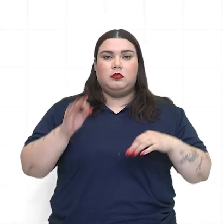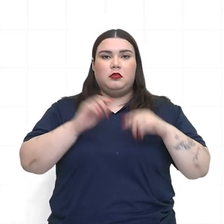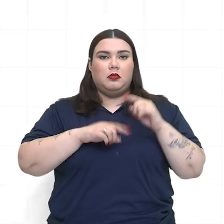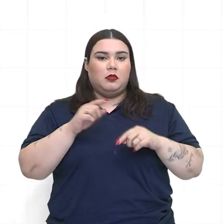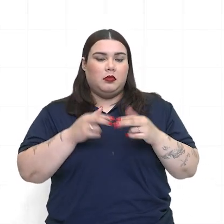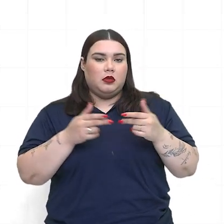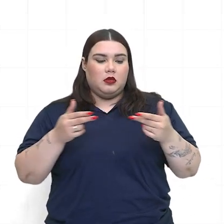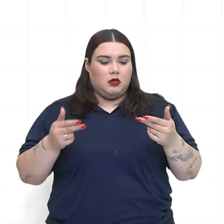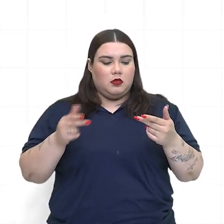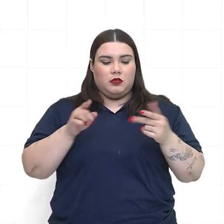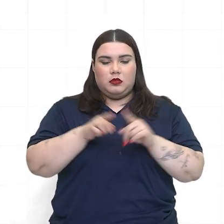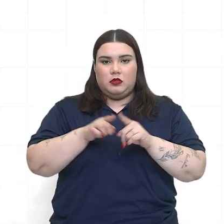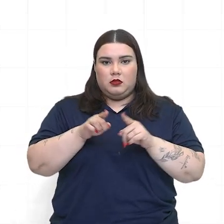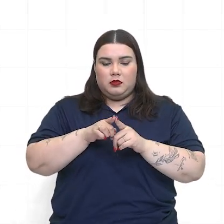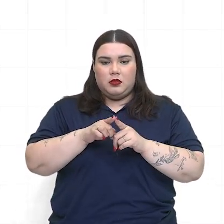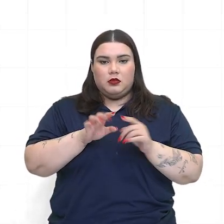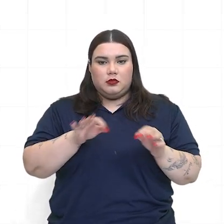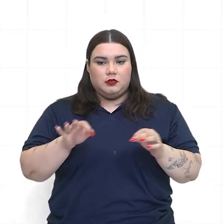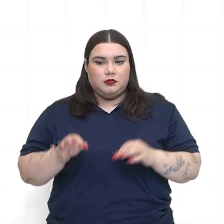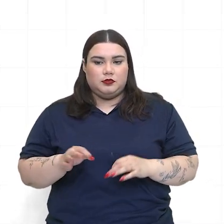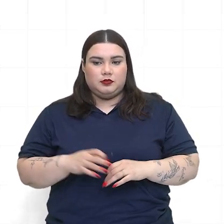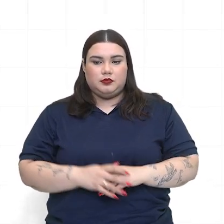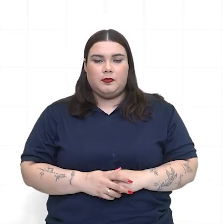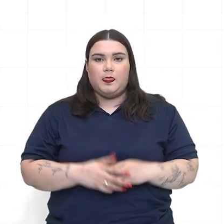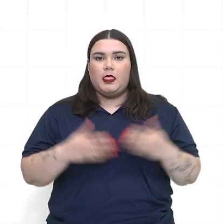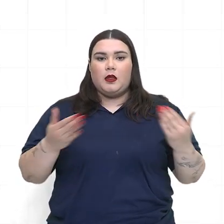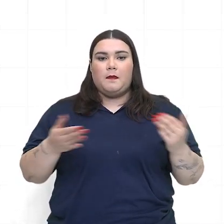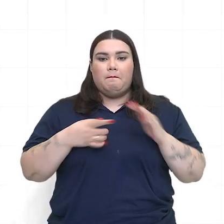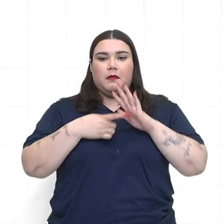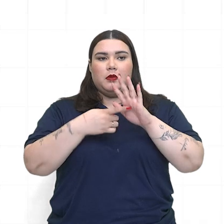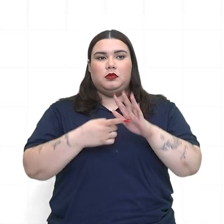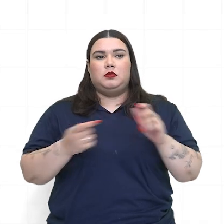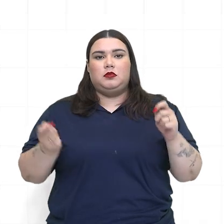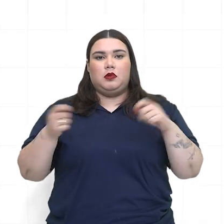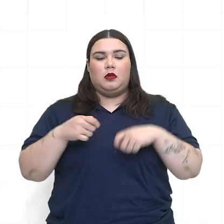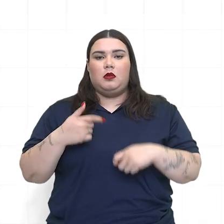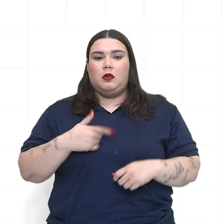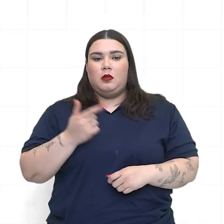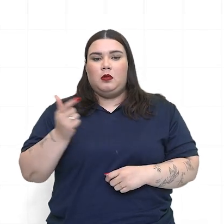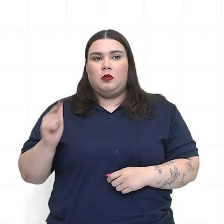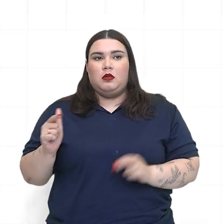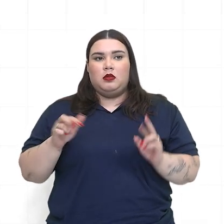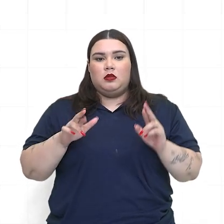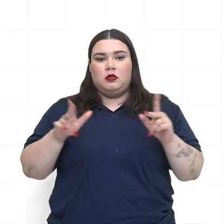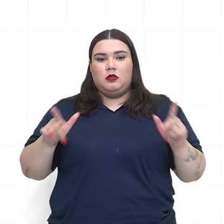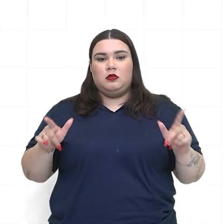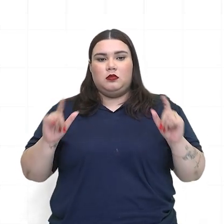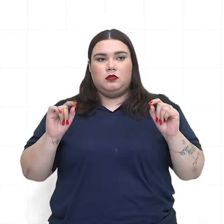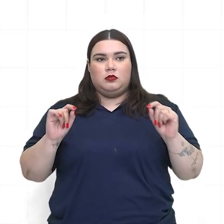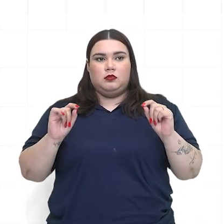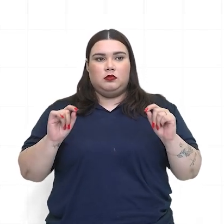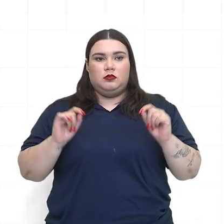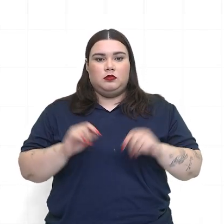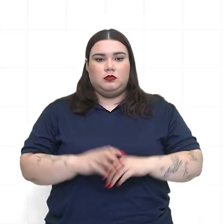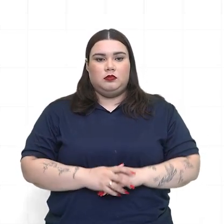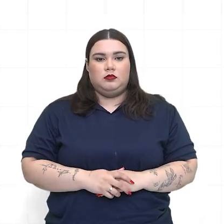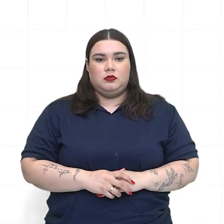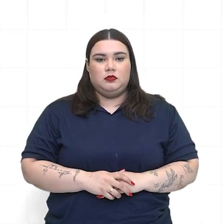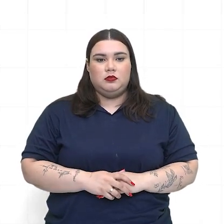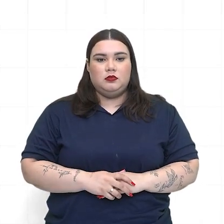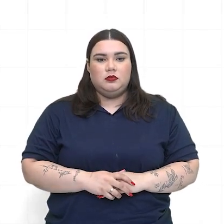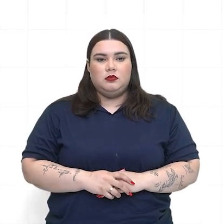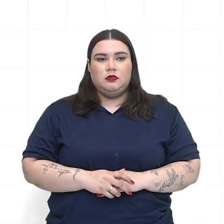mais racional. E aqui nós podemos ver uma outra diferença. Na